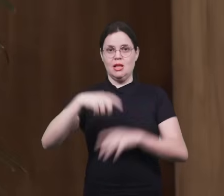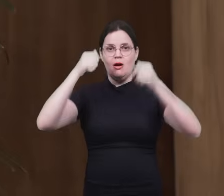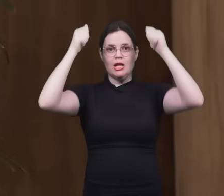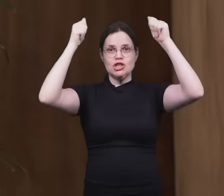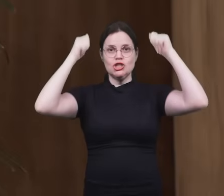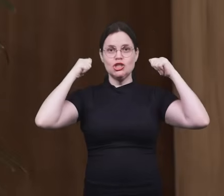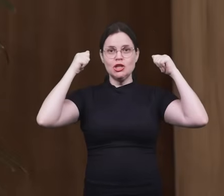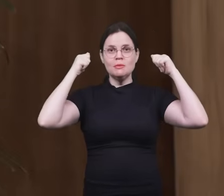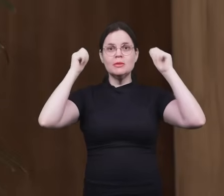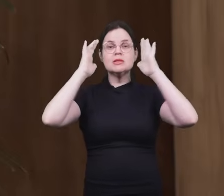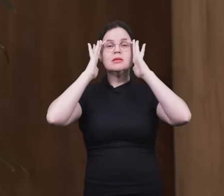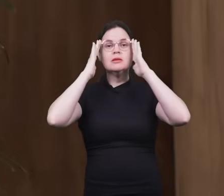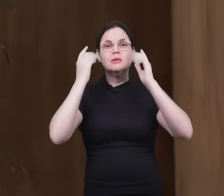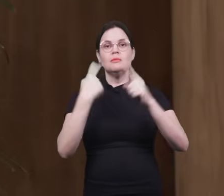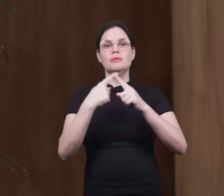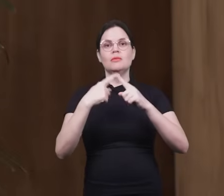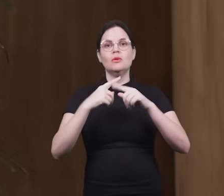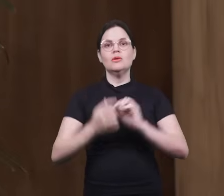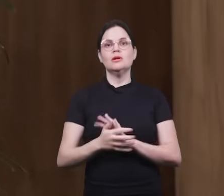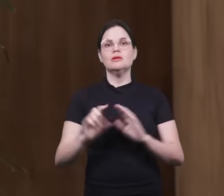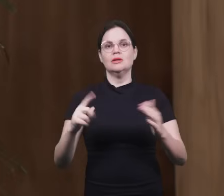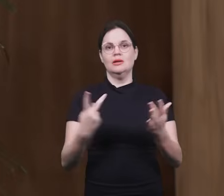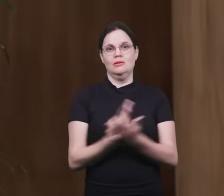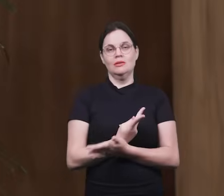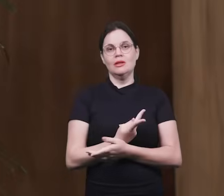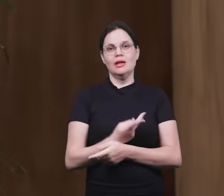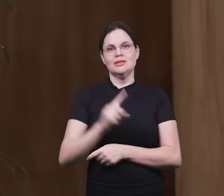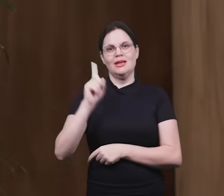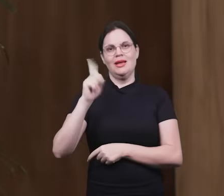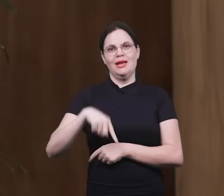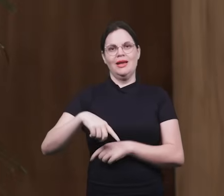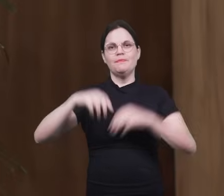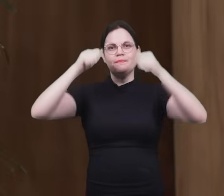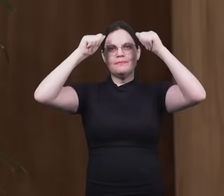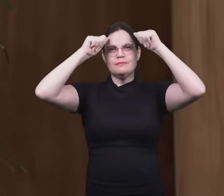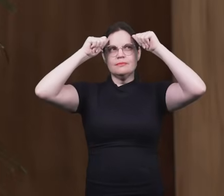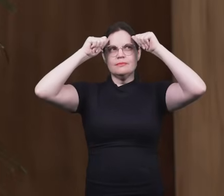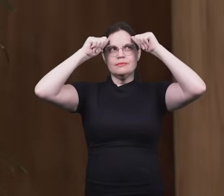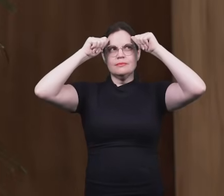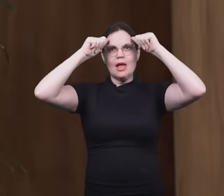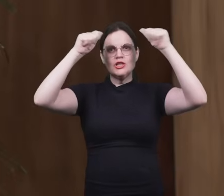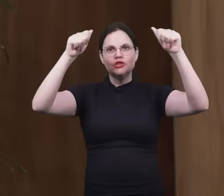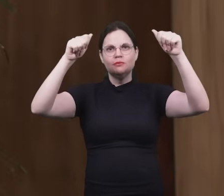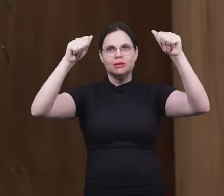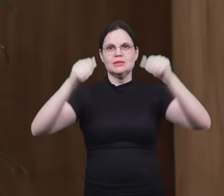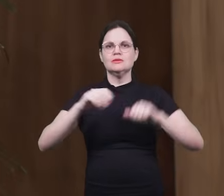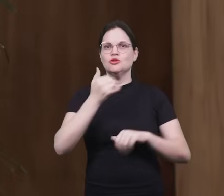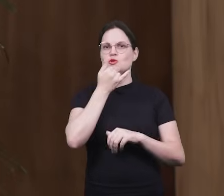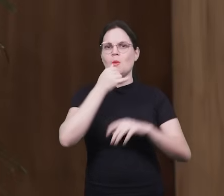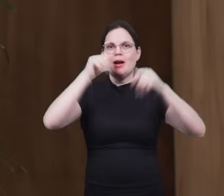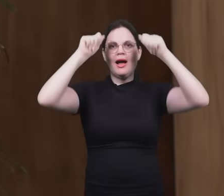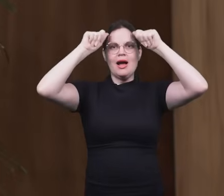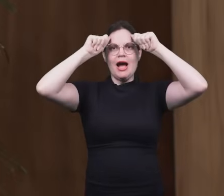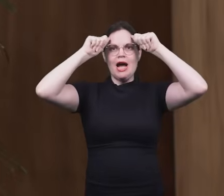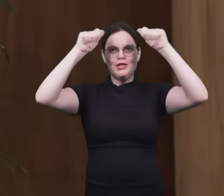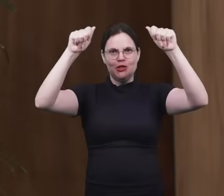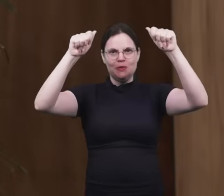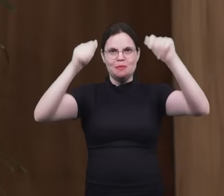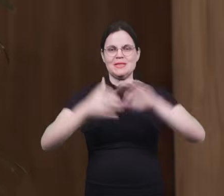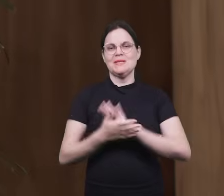como o último mártir, né? Começando em Estevão, ali na igreja de Éfeso, e o último mártir